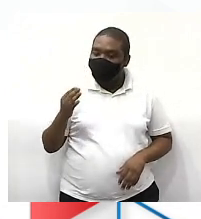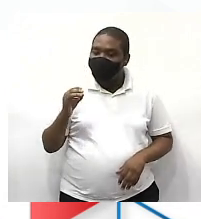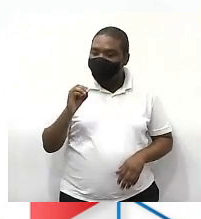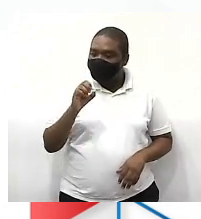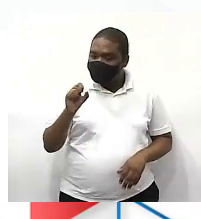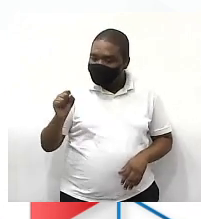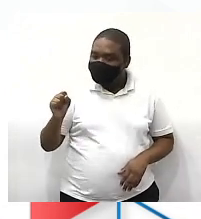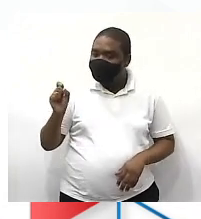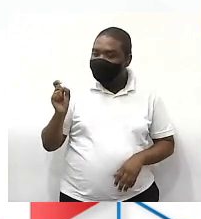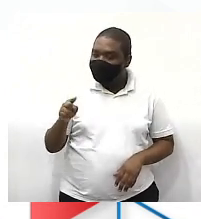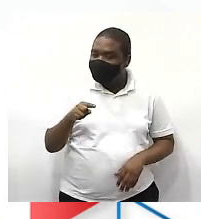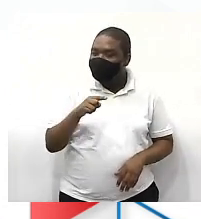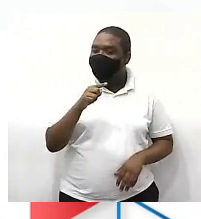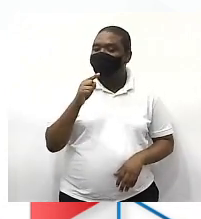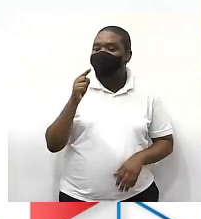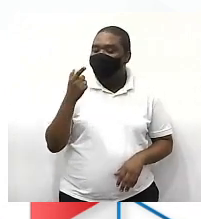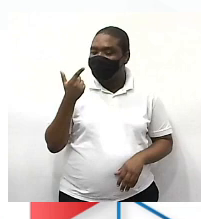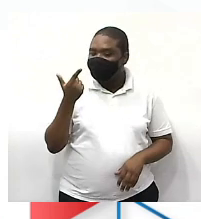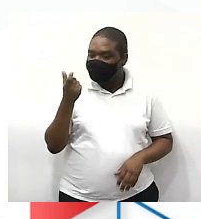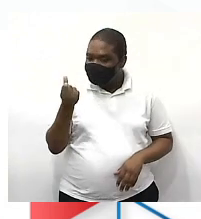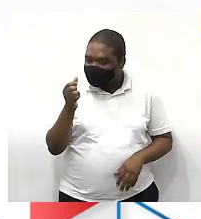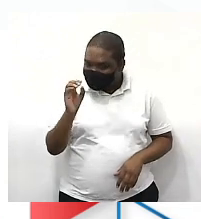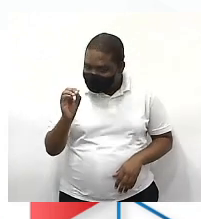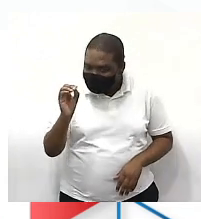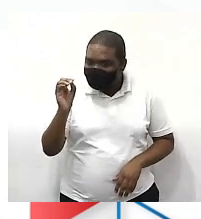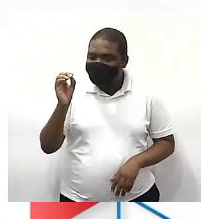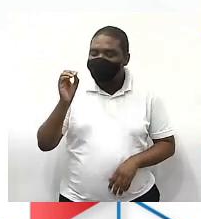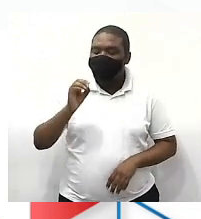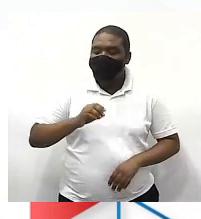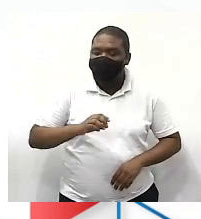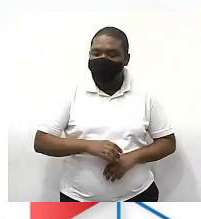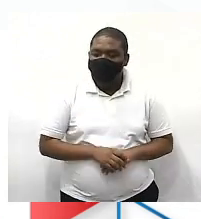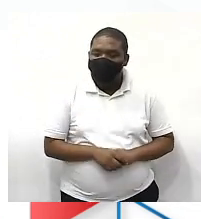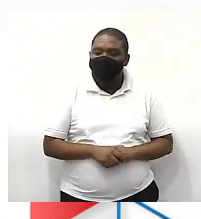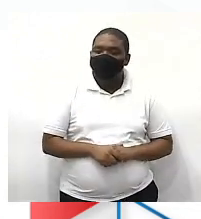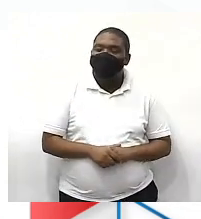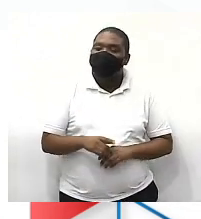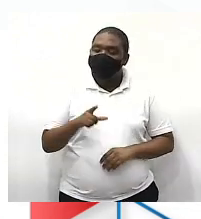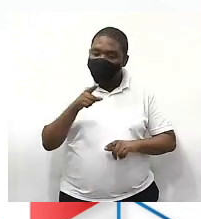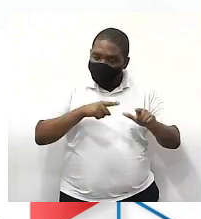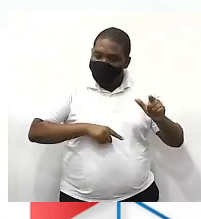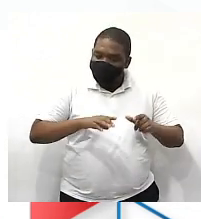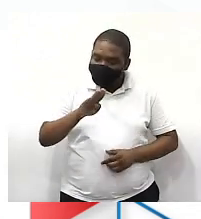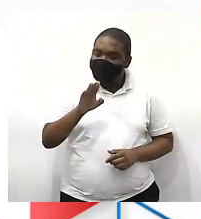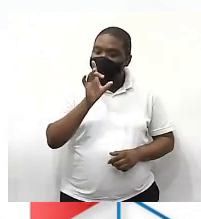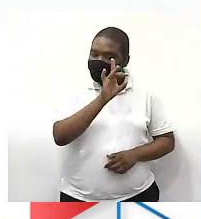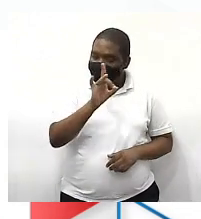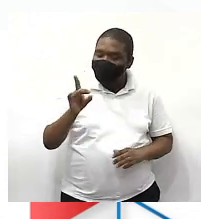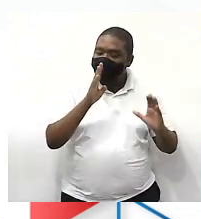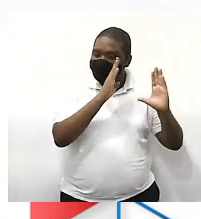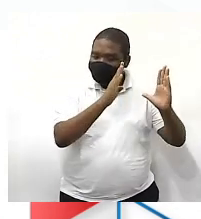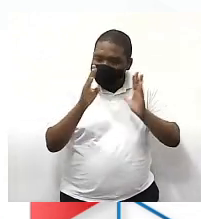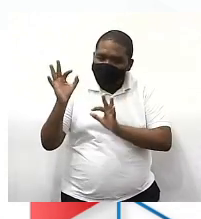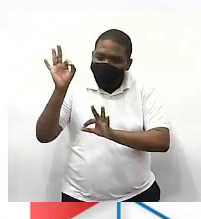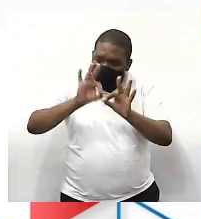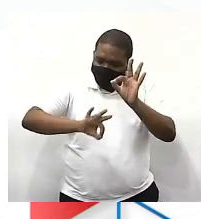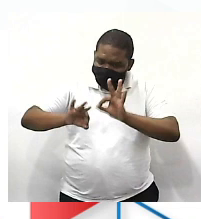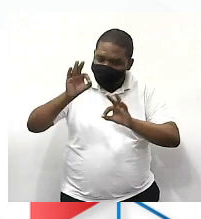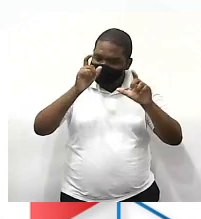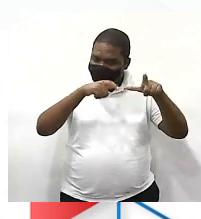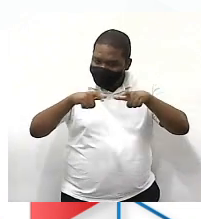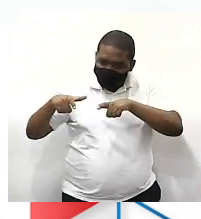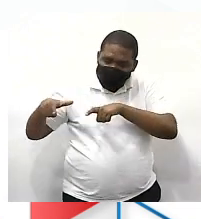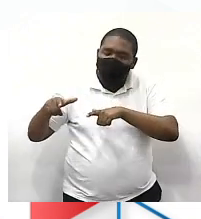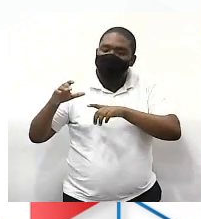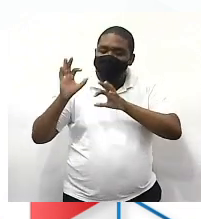80.060, tá bom? Essa é a resposta da letra B, cada um posicionado no seu